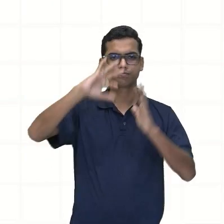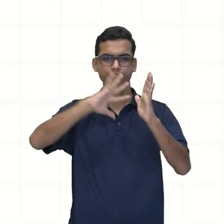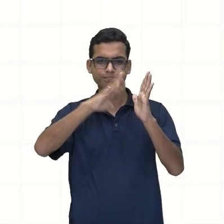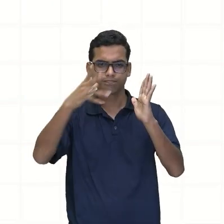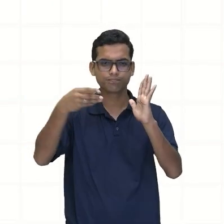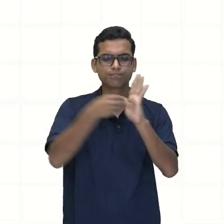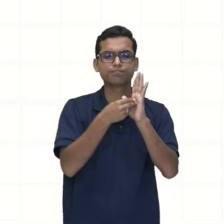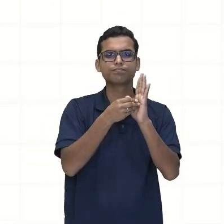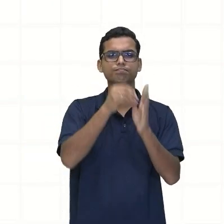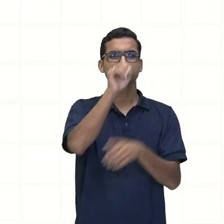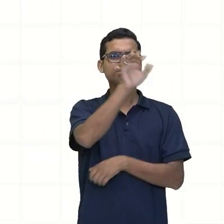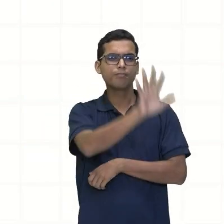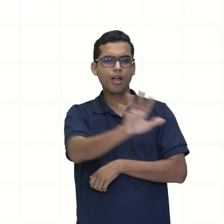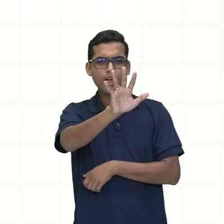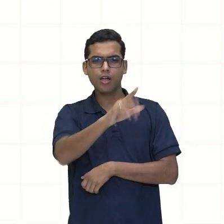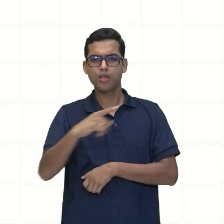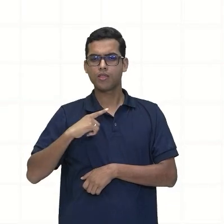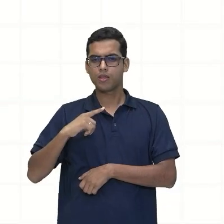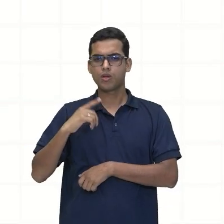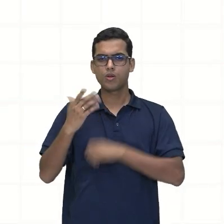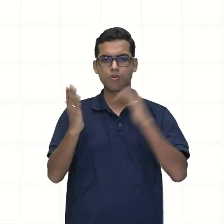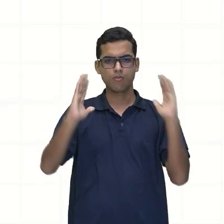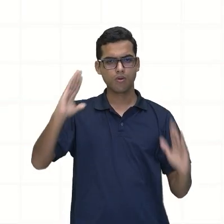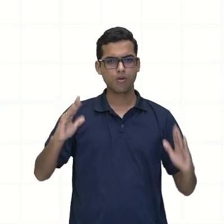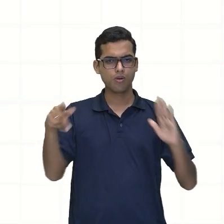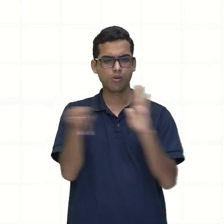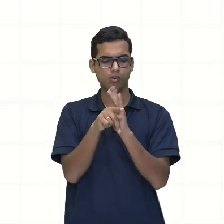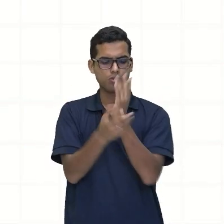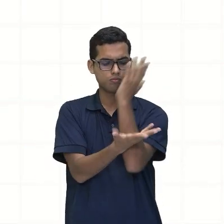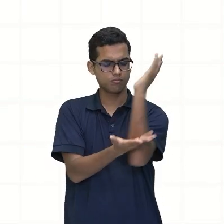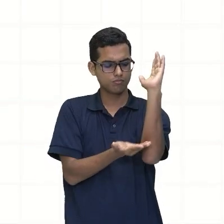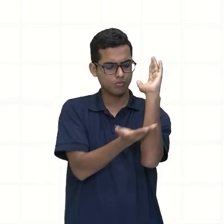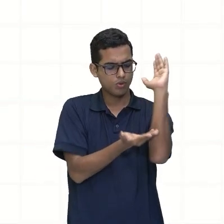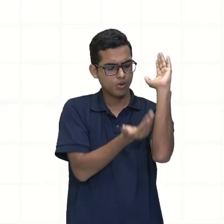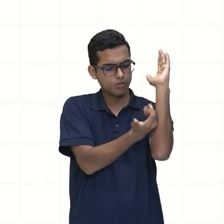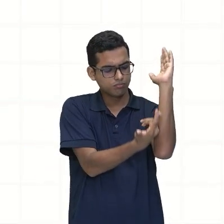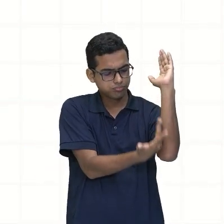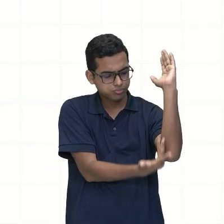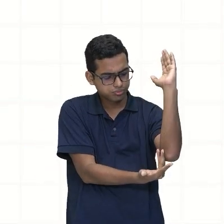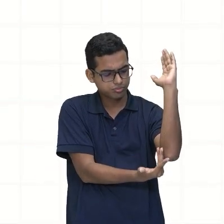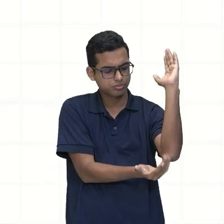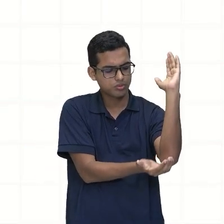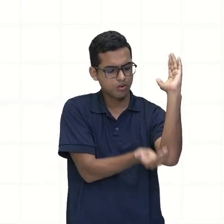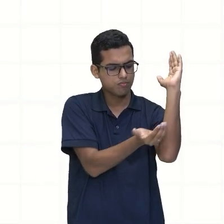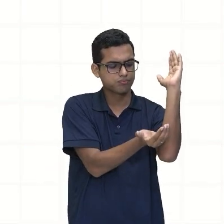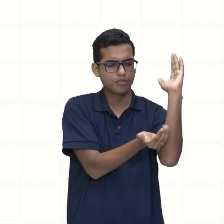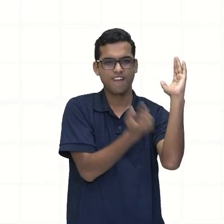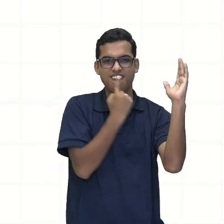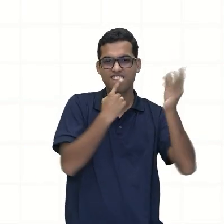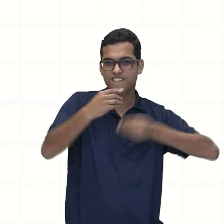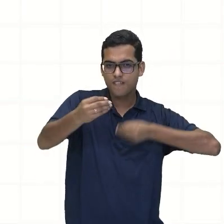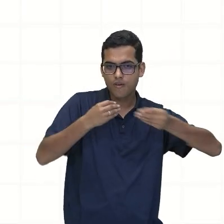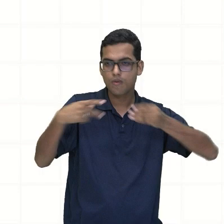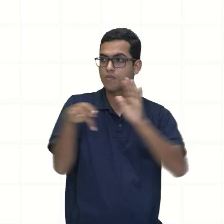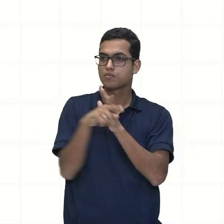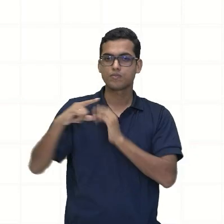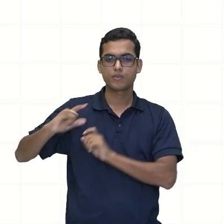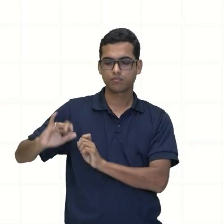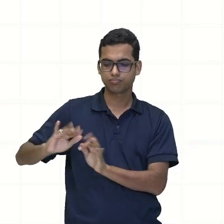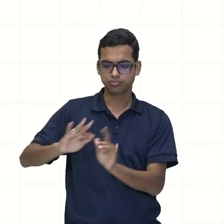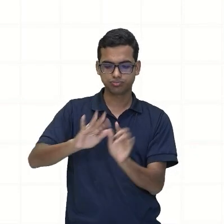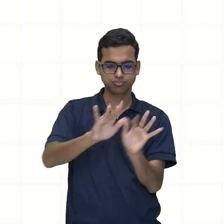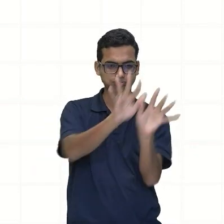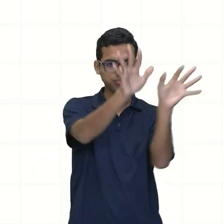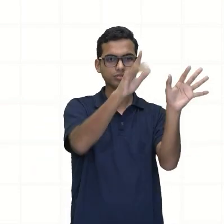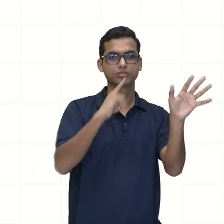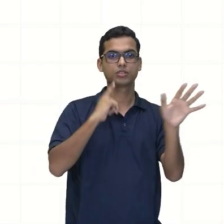observa esses fluxos migratórios ocorrendo ao longo dessas décadas, de 1970 até 1990, com